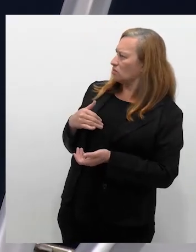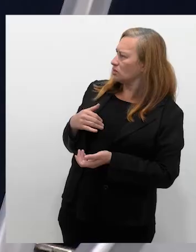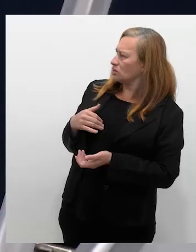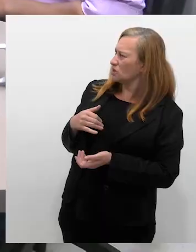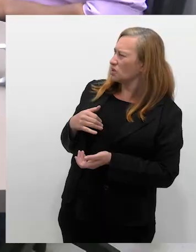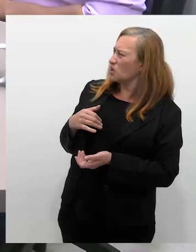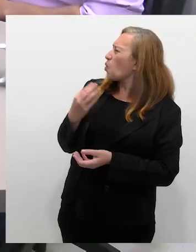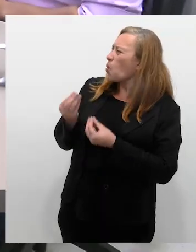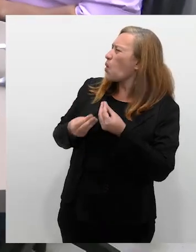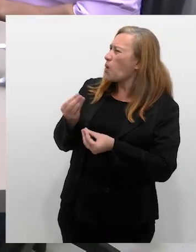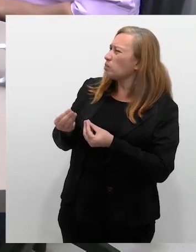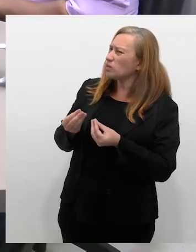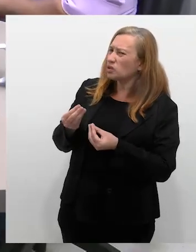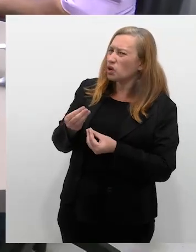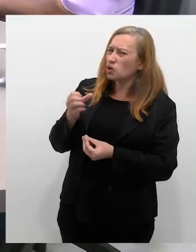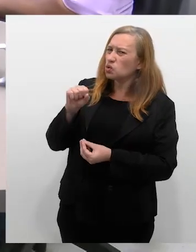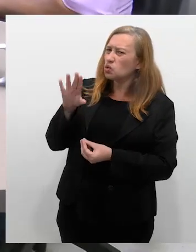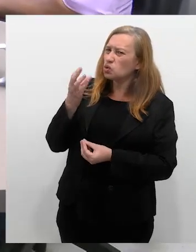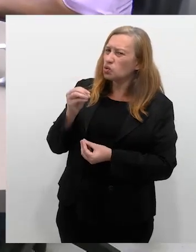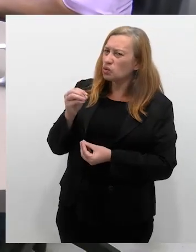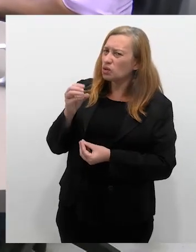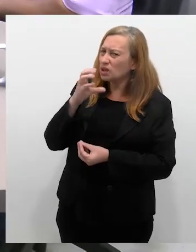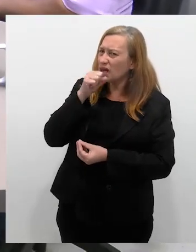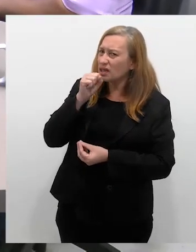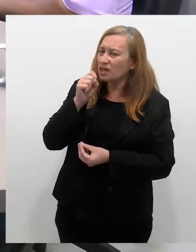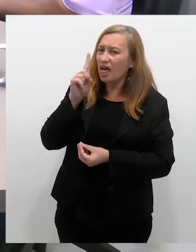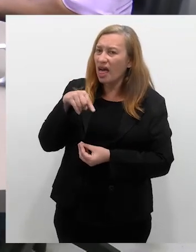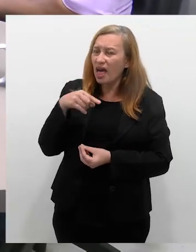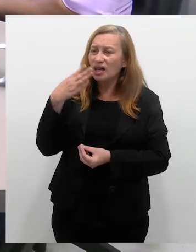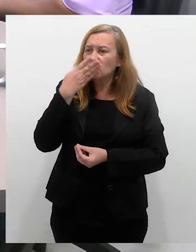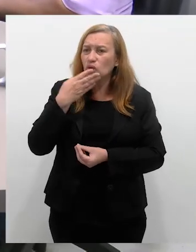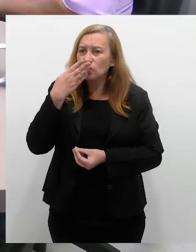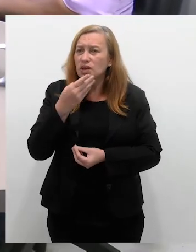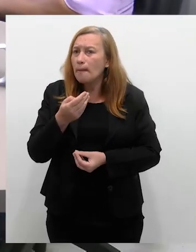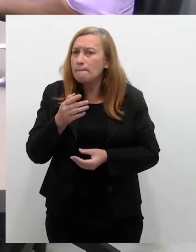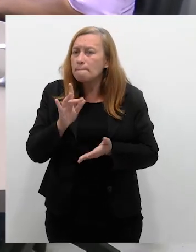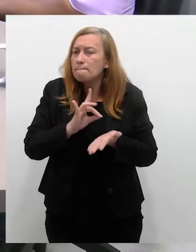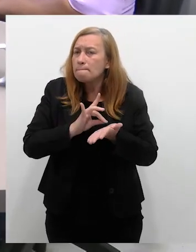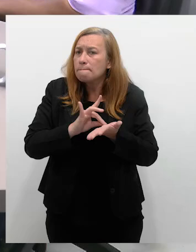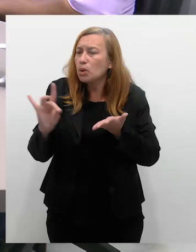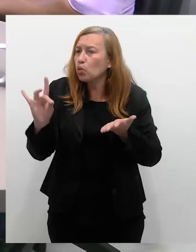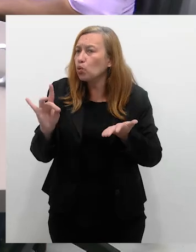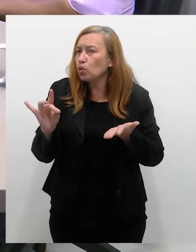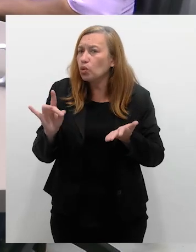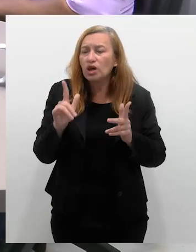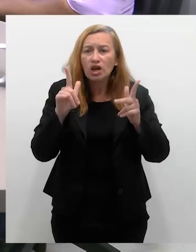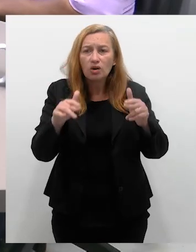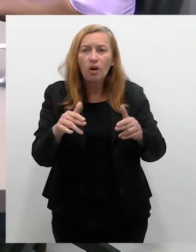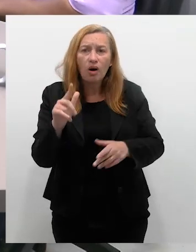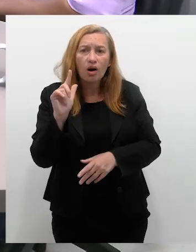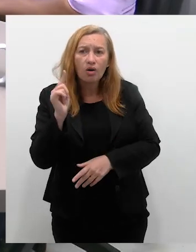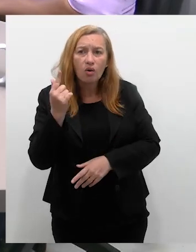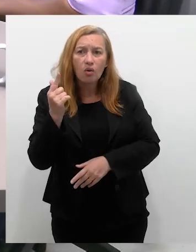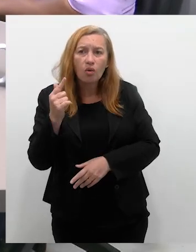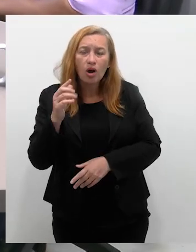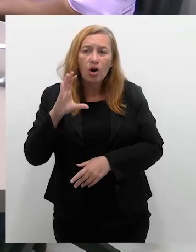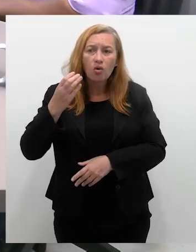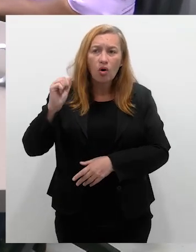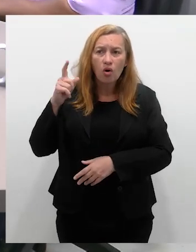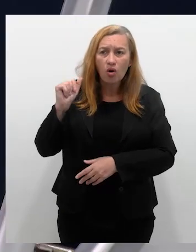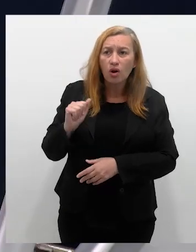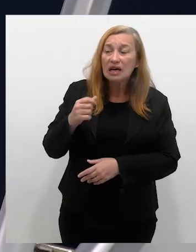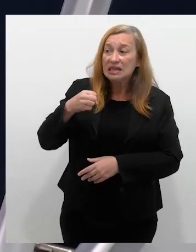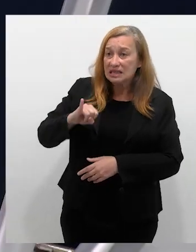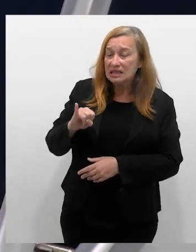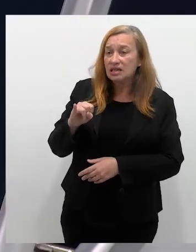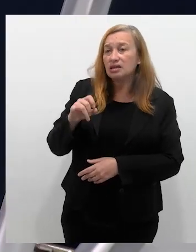olhei assim do lado e falei assim, como assim? O suco de laranja é açúcar puro. É tanto açúcar quanto a Coca-Cola. Se você está